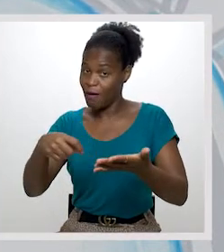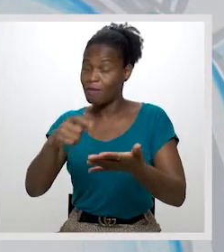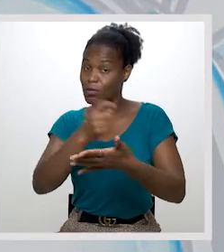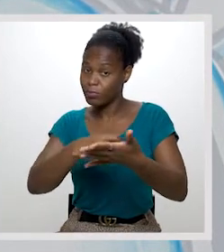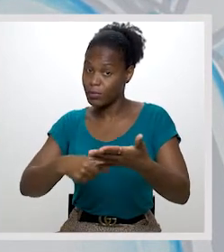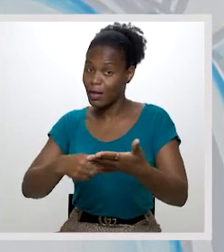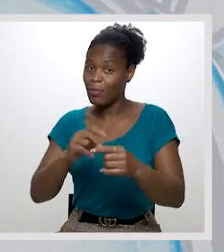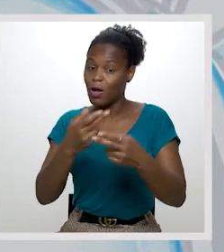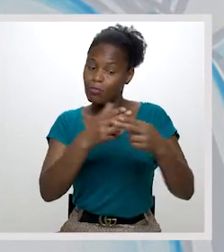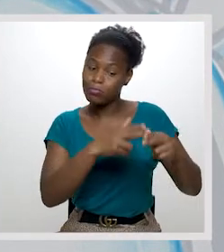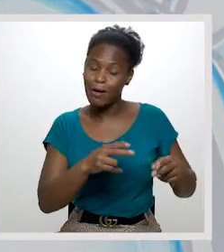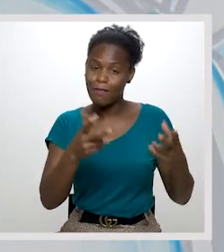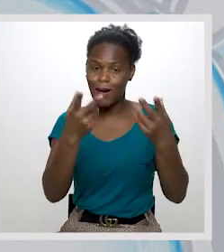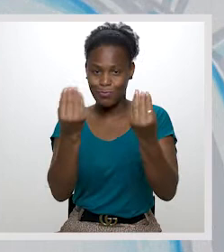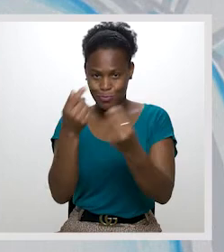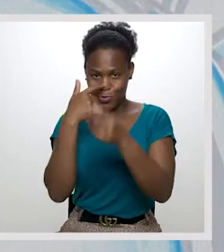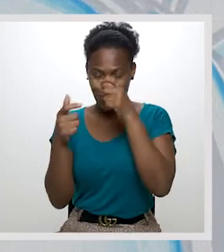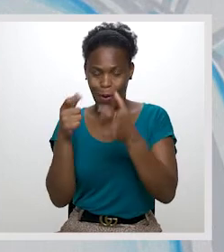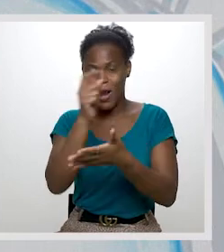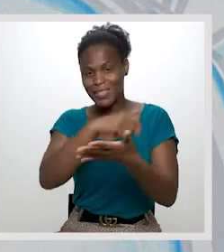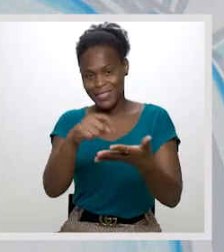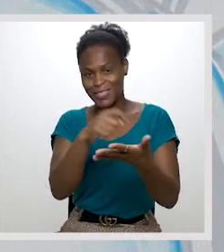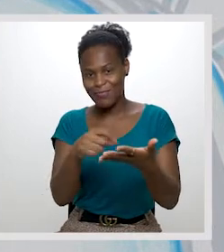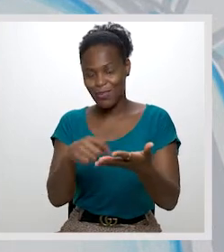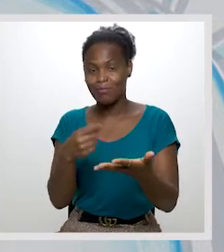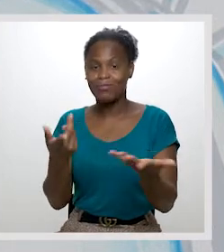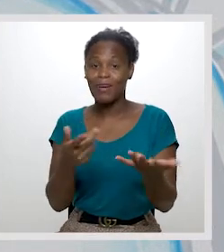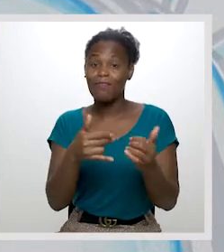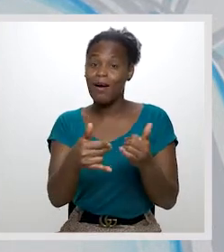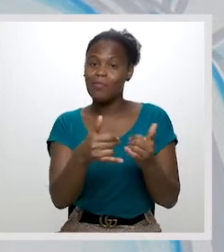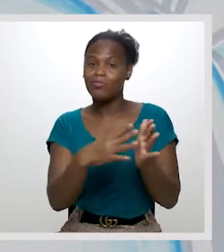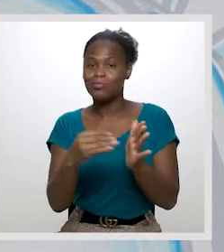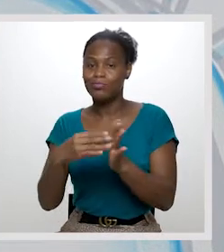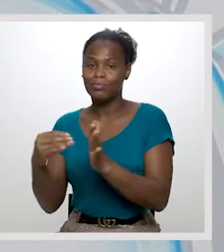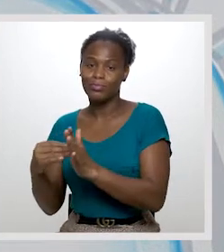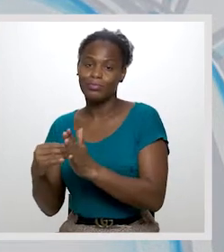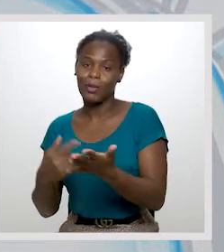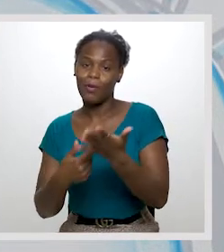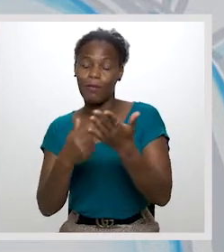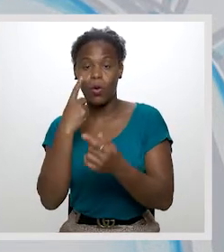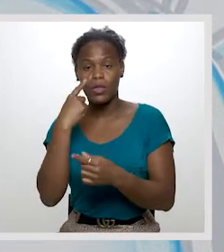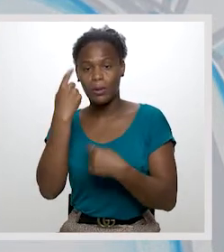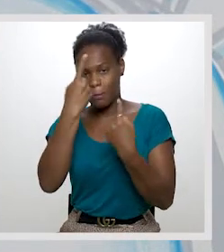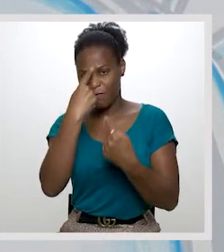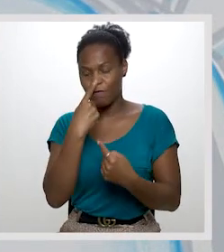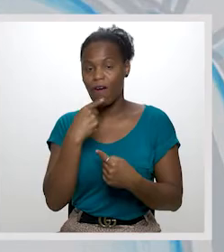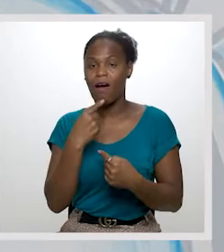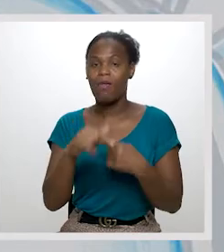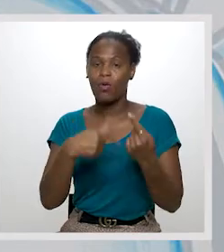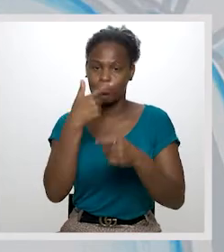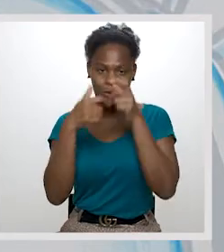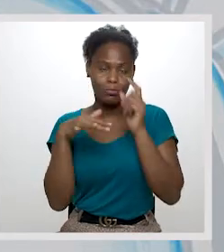se multiplicou em vários escritores. Por isso, vamos agora ver e conhecer também um pouco o perfil dos